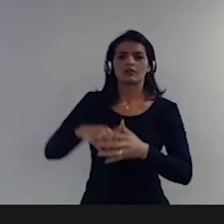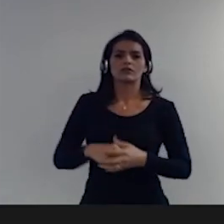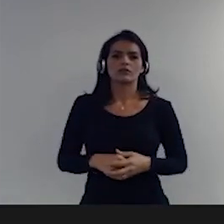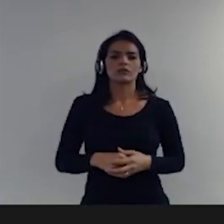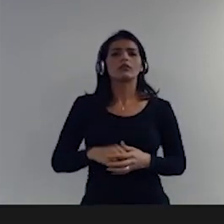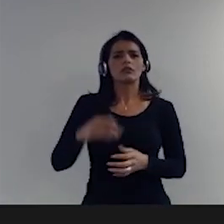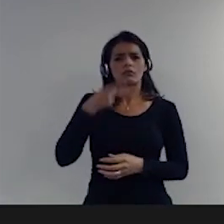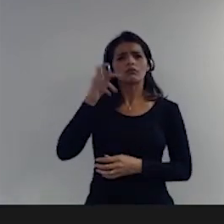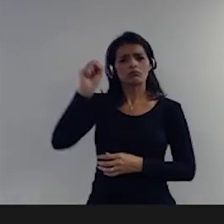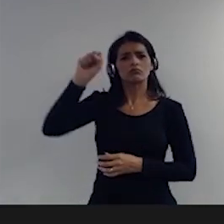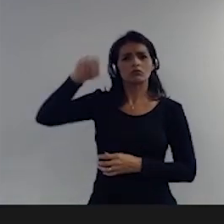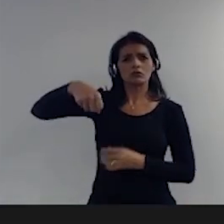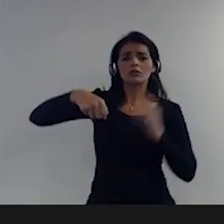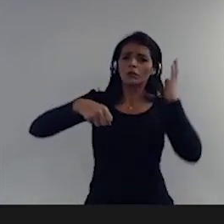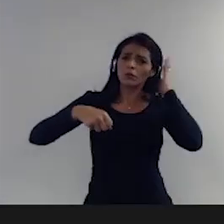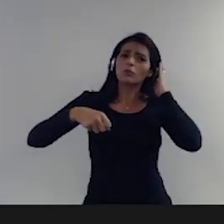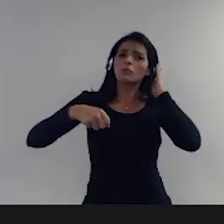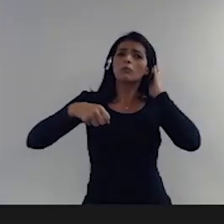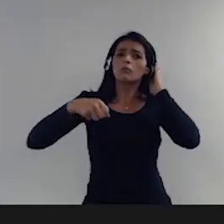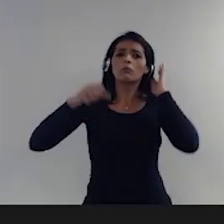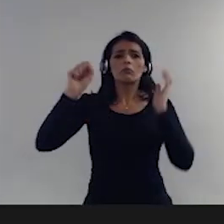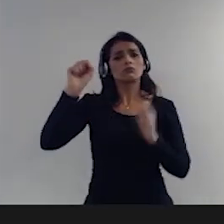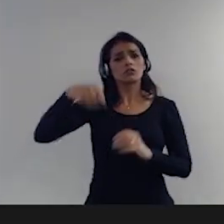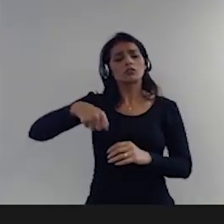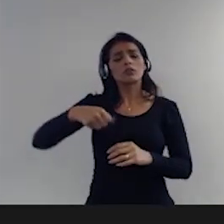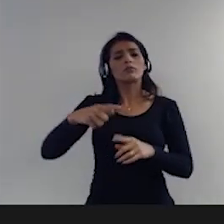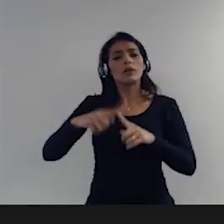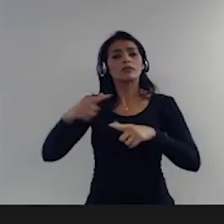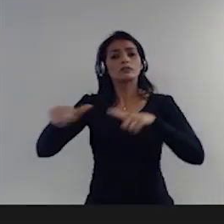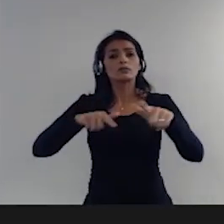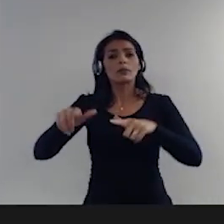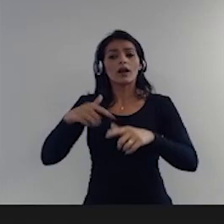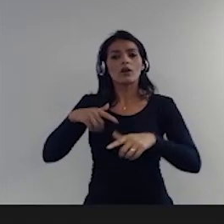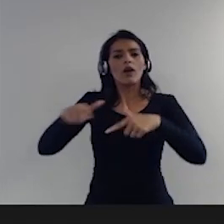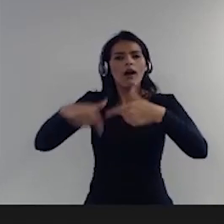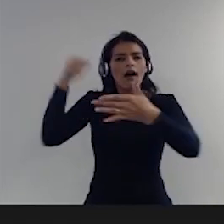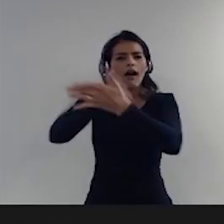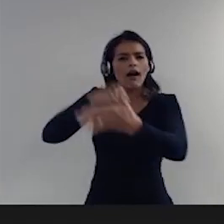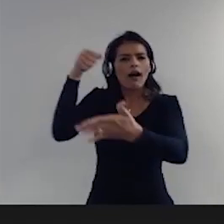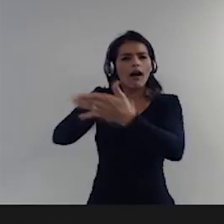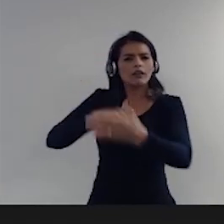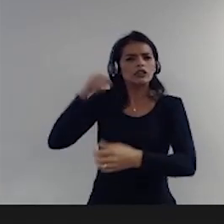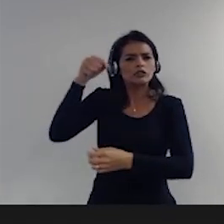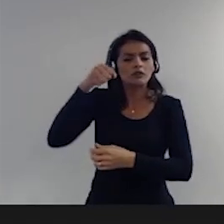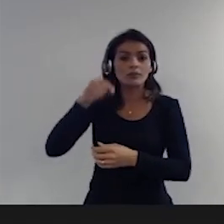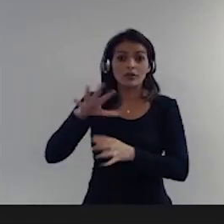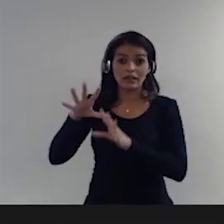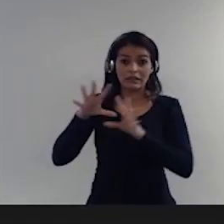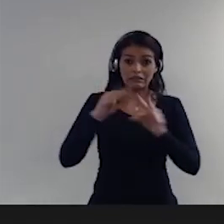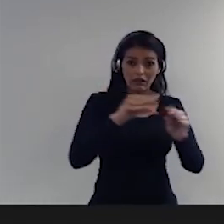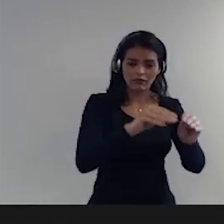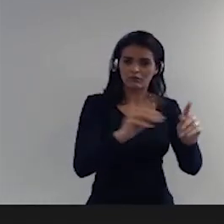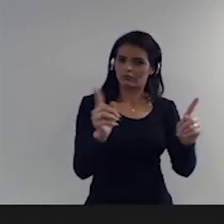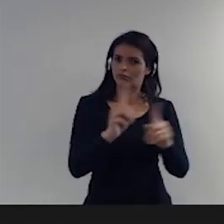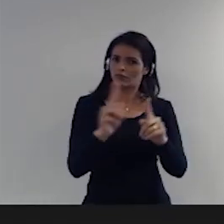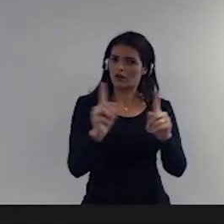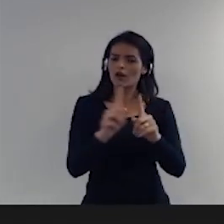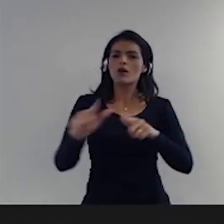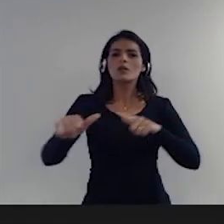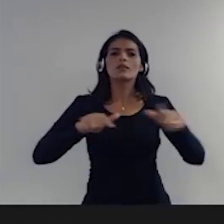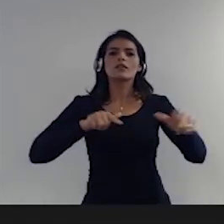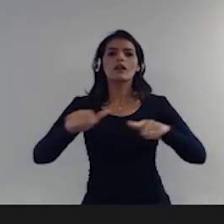digo sim, pode ser considerado que sim. No entanto, esse trabalho de ativismo não é um trabalho de interferência, é um